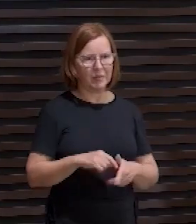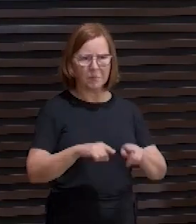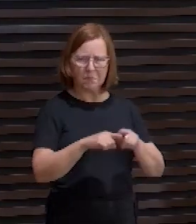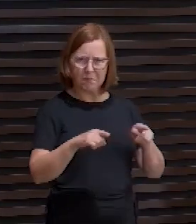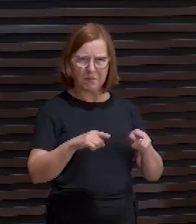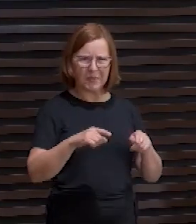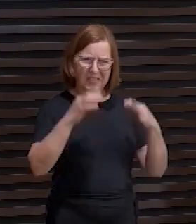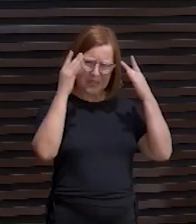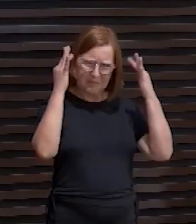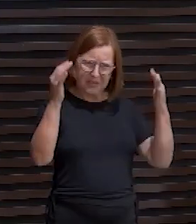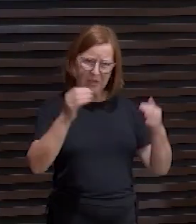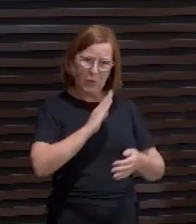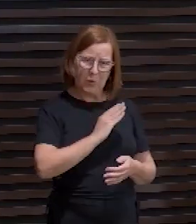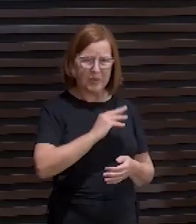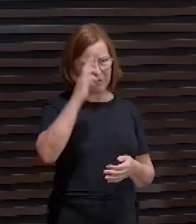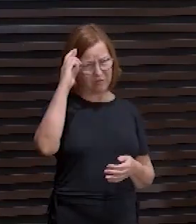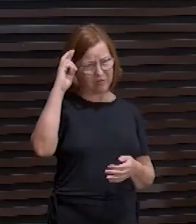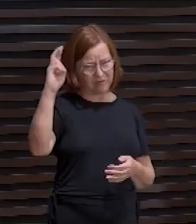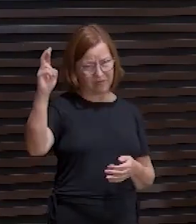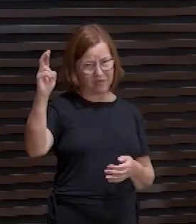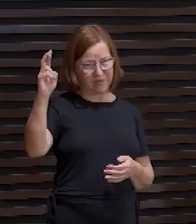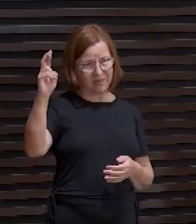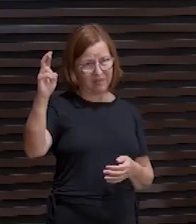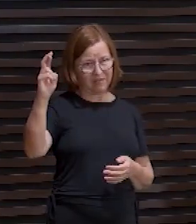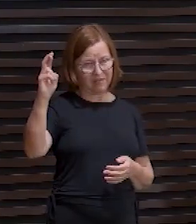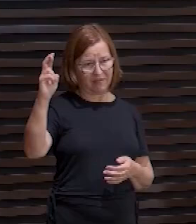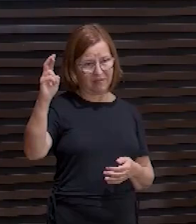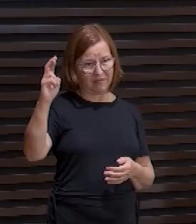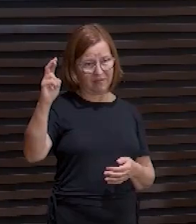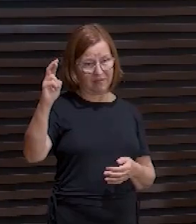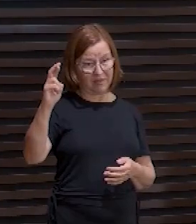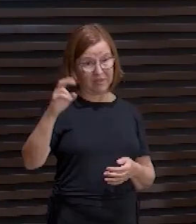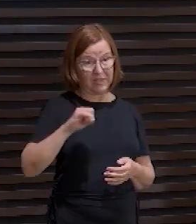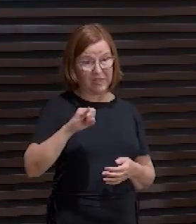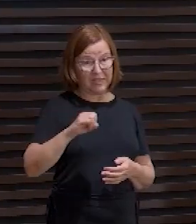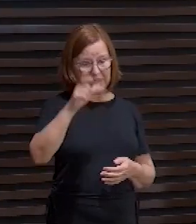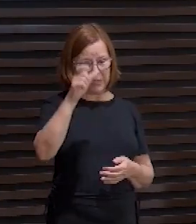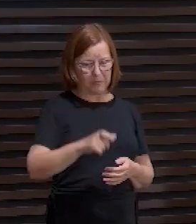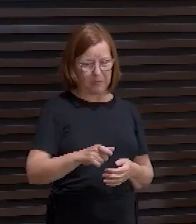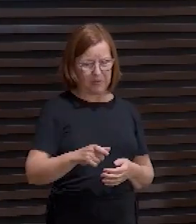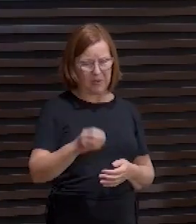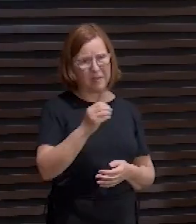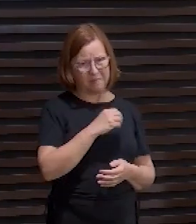Senhor quando o homem intencionalmente comete o pecado e permanece no pecado.